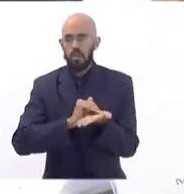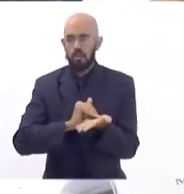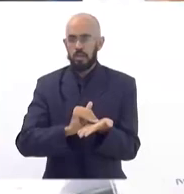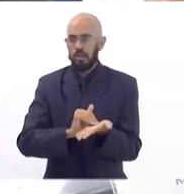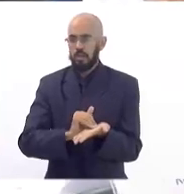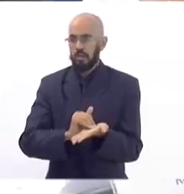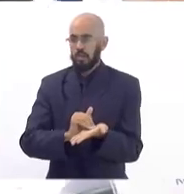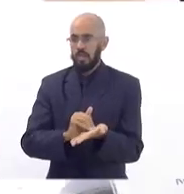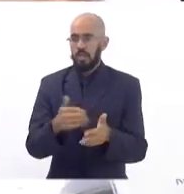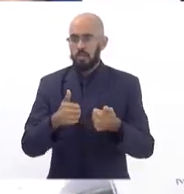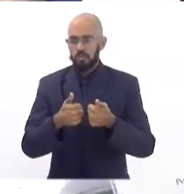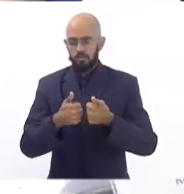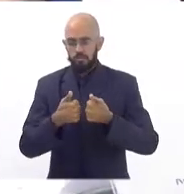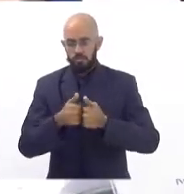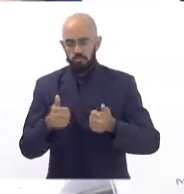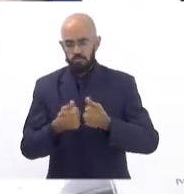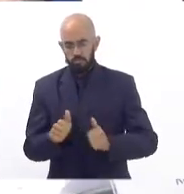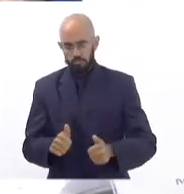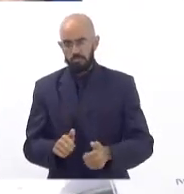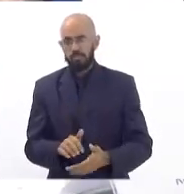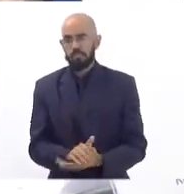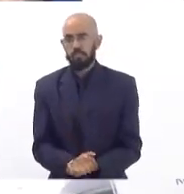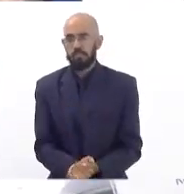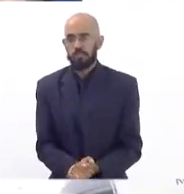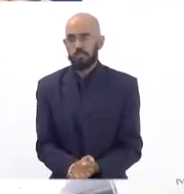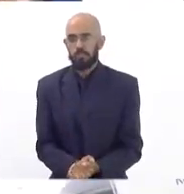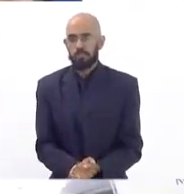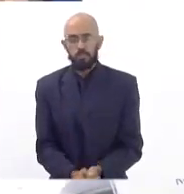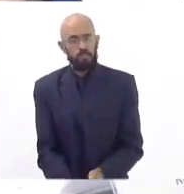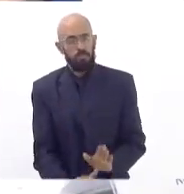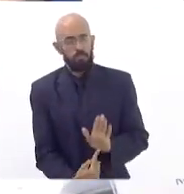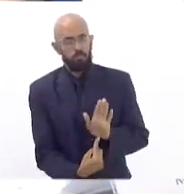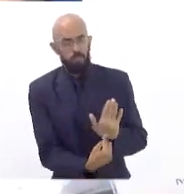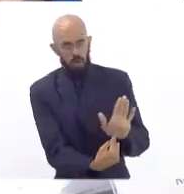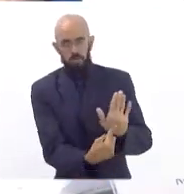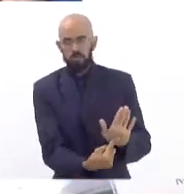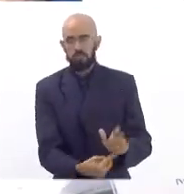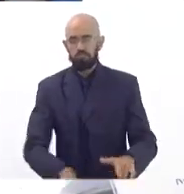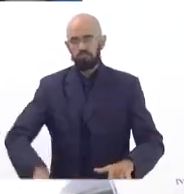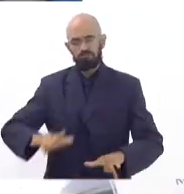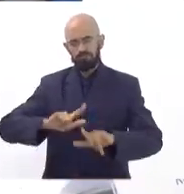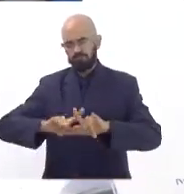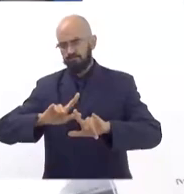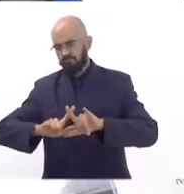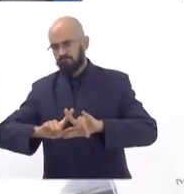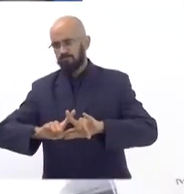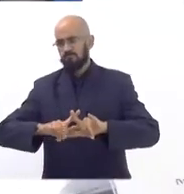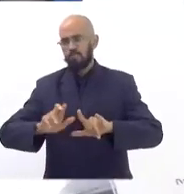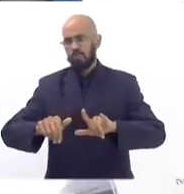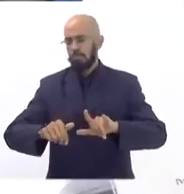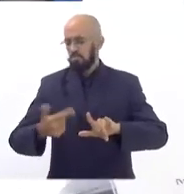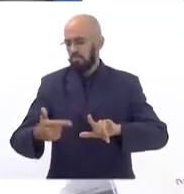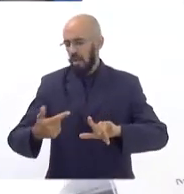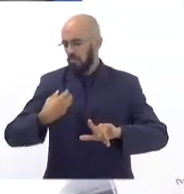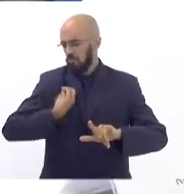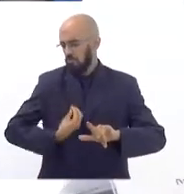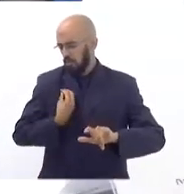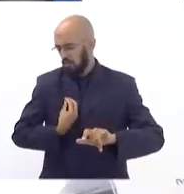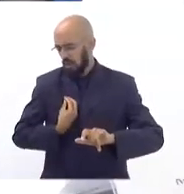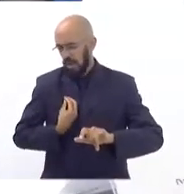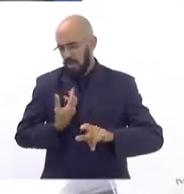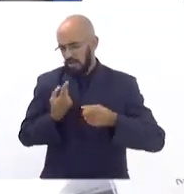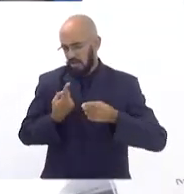dois estações que estão à margem da sociedade na mão do narcotráfico que não funciona o que